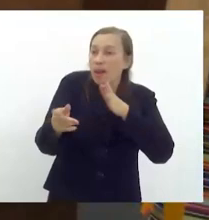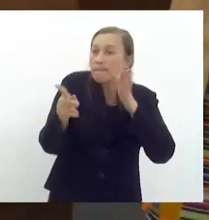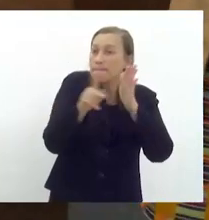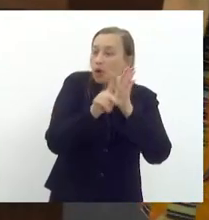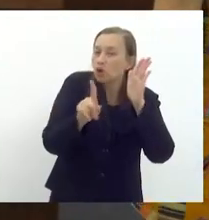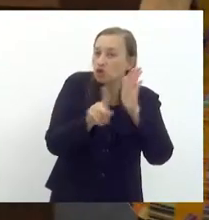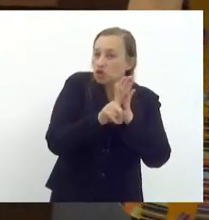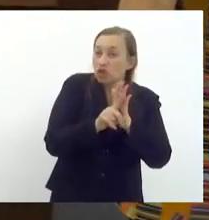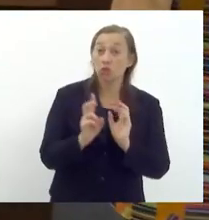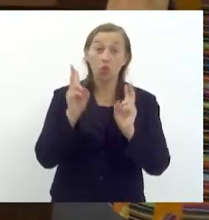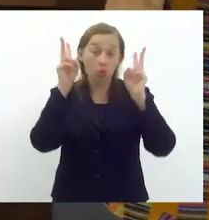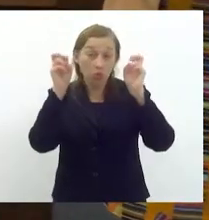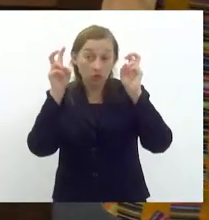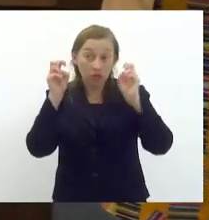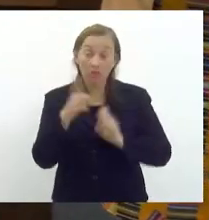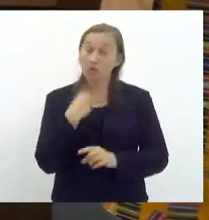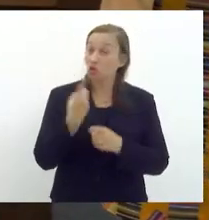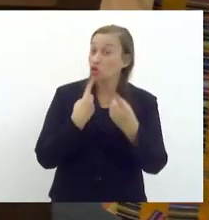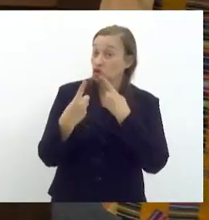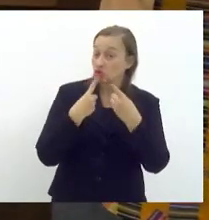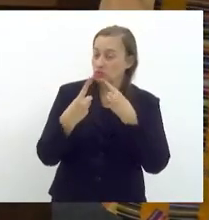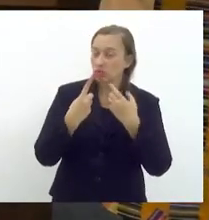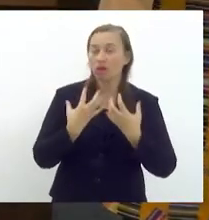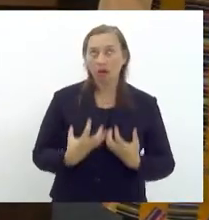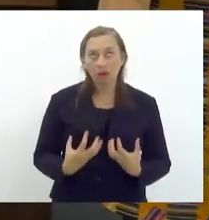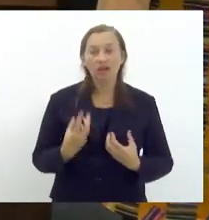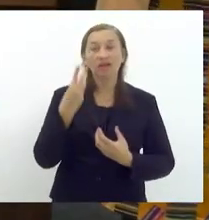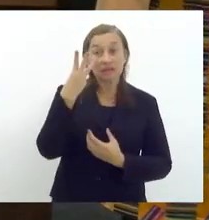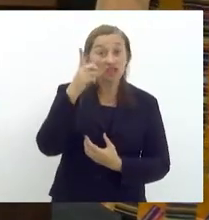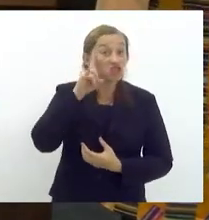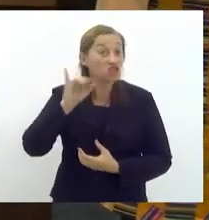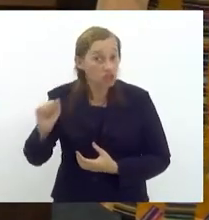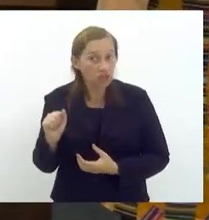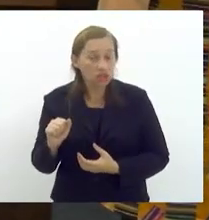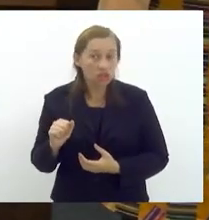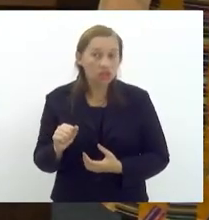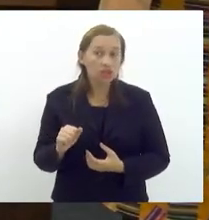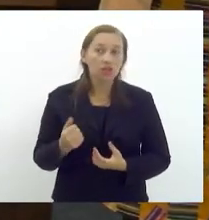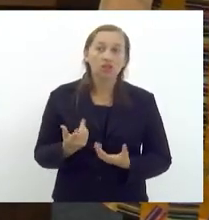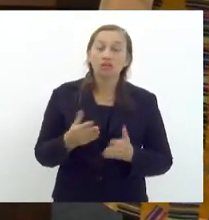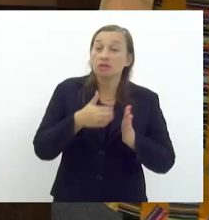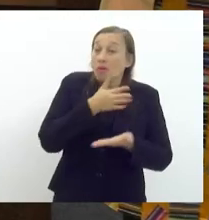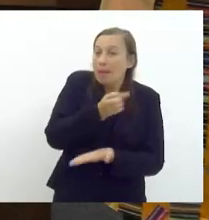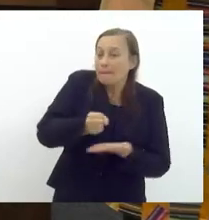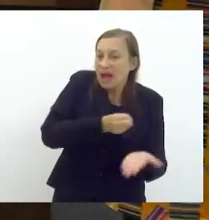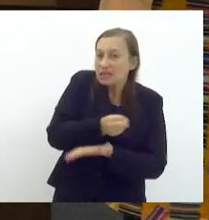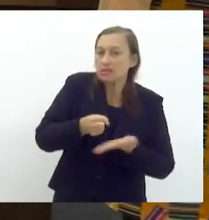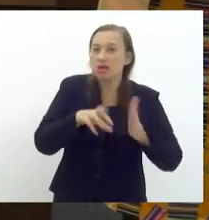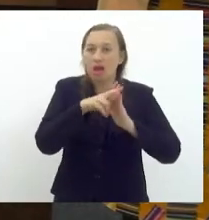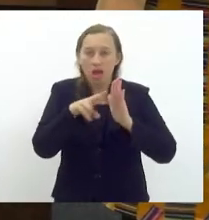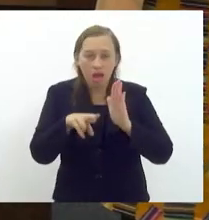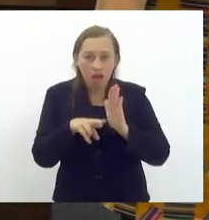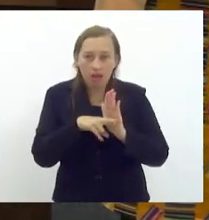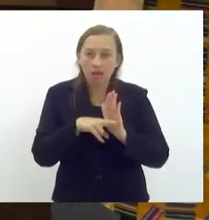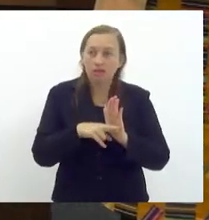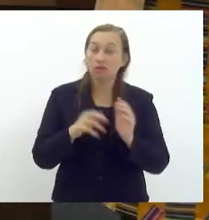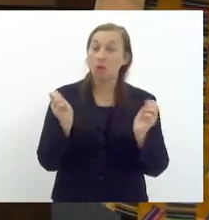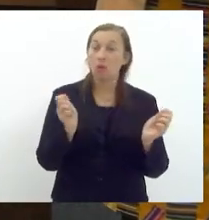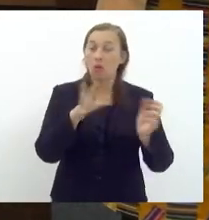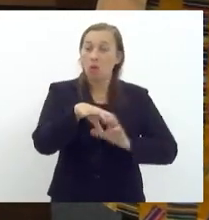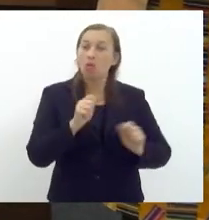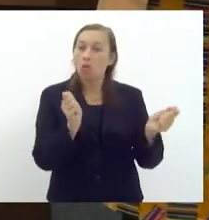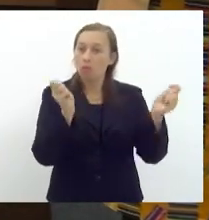que envolva temática que nós estamos discutindo exaustivamente a três dias ela tem um critério básico primeiro o critério de competência